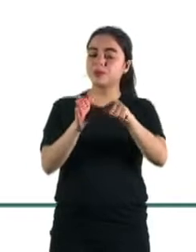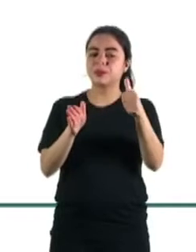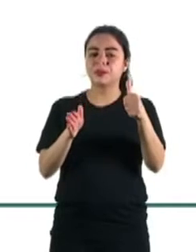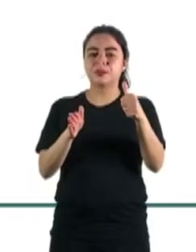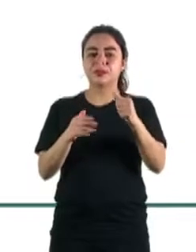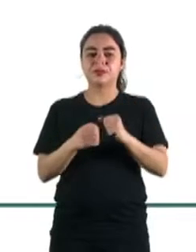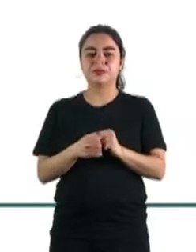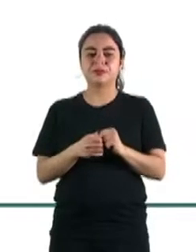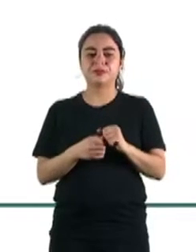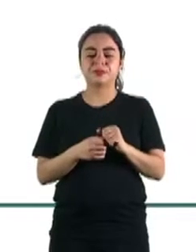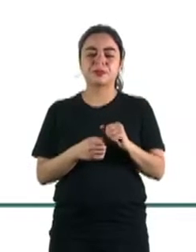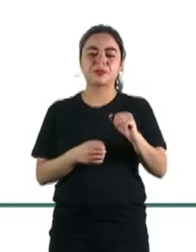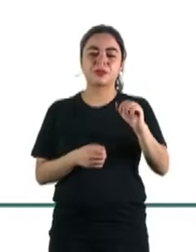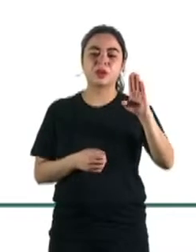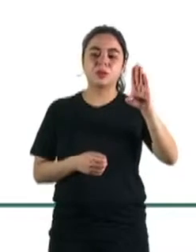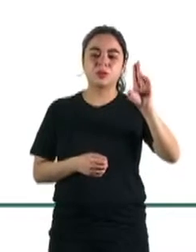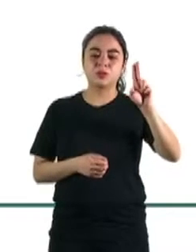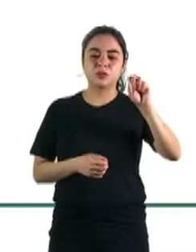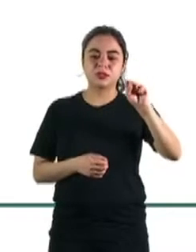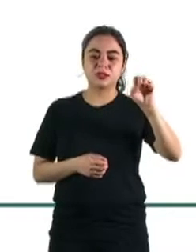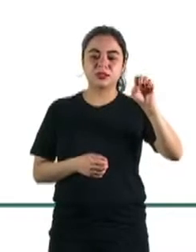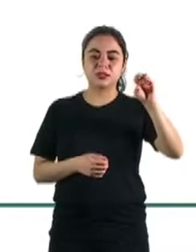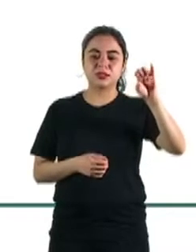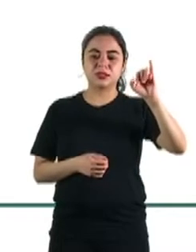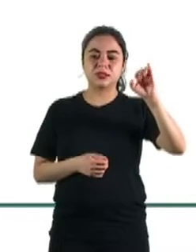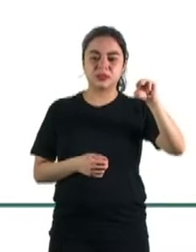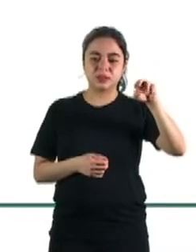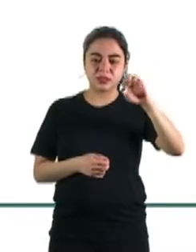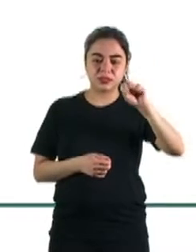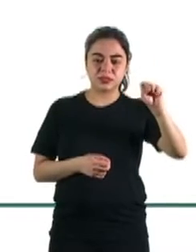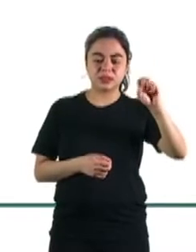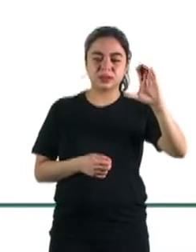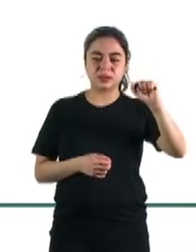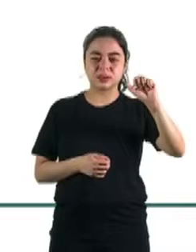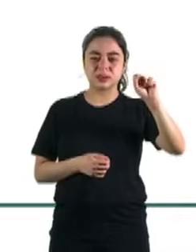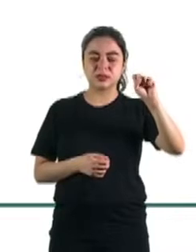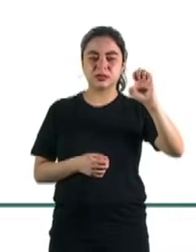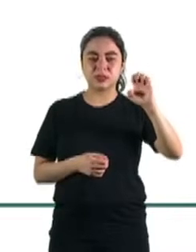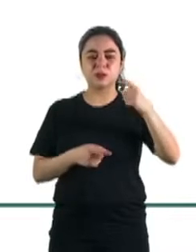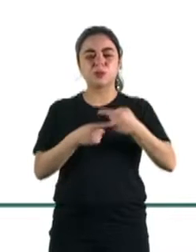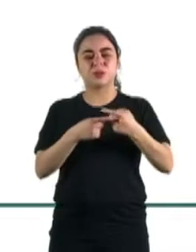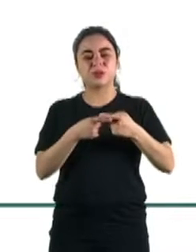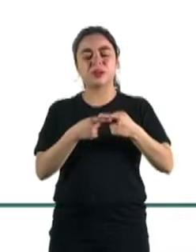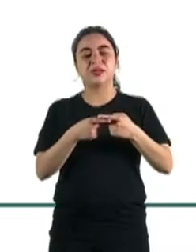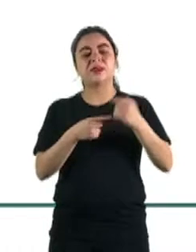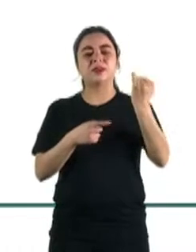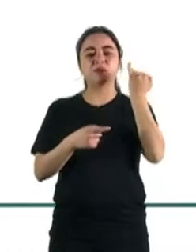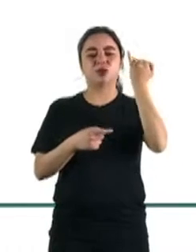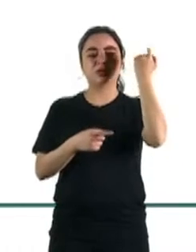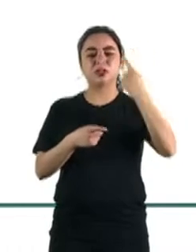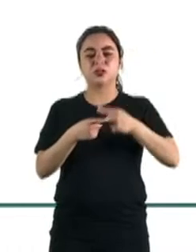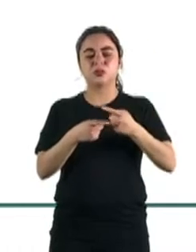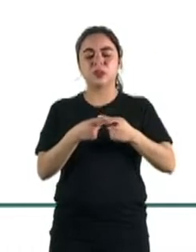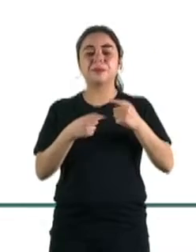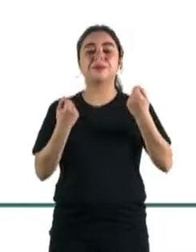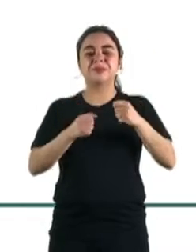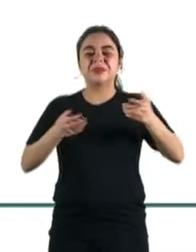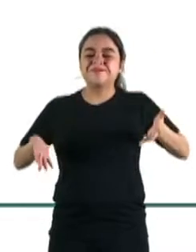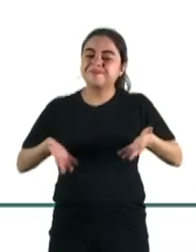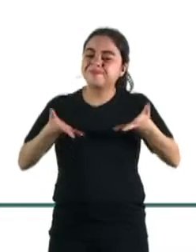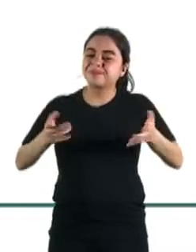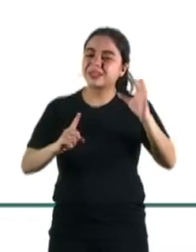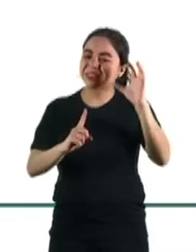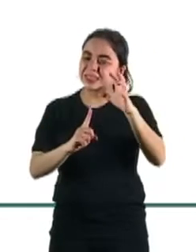o business case é necessário, e ele é necessário porque você precisa convencer, né, a organização, os